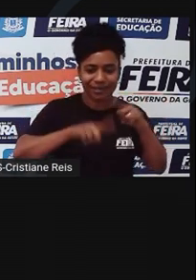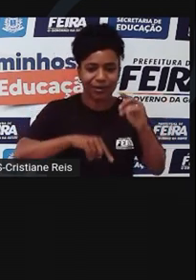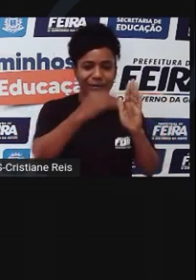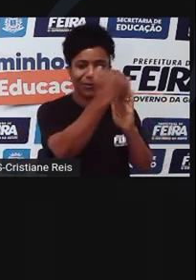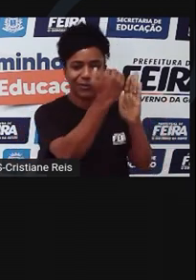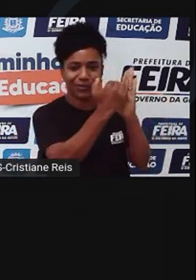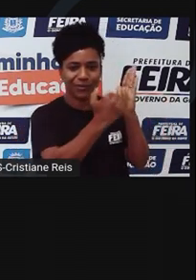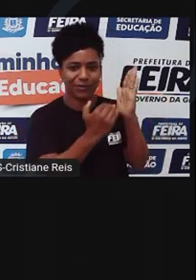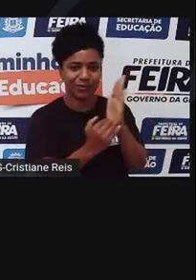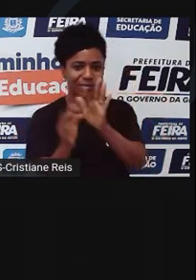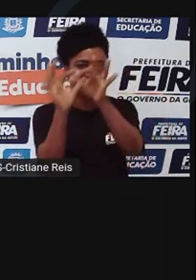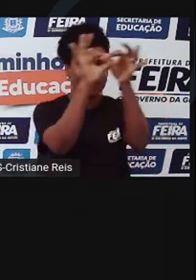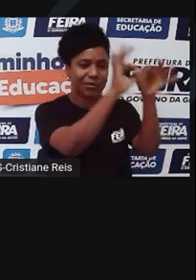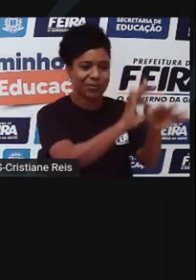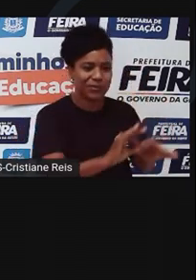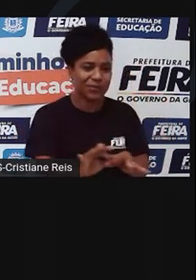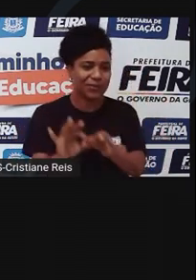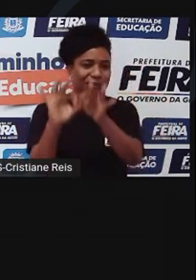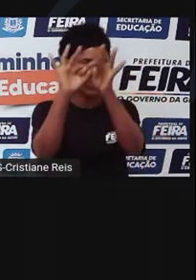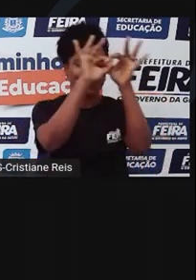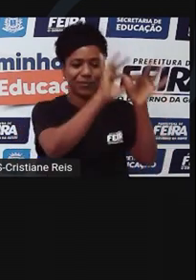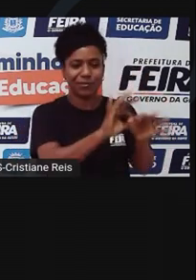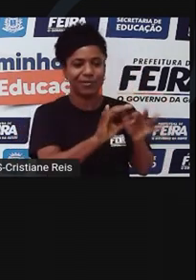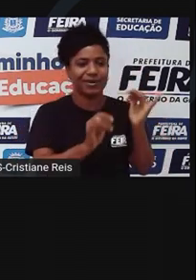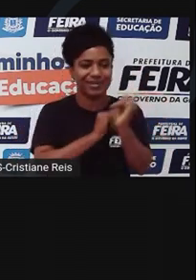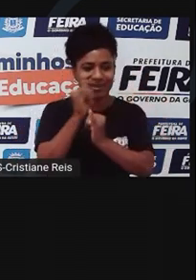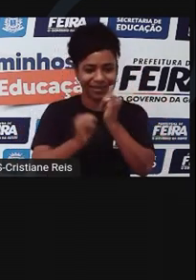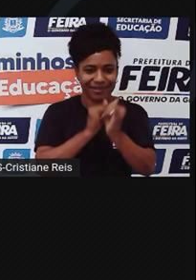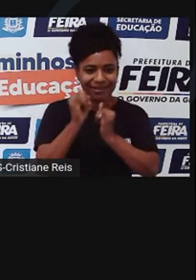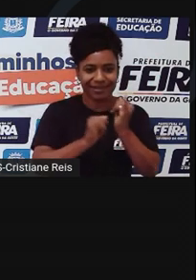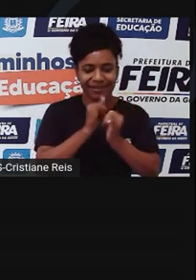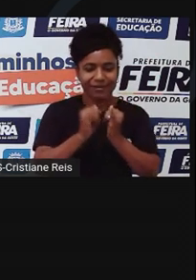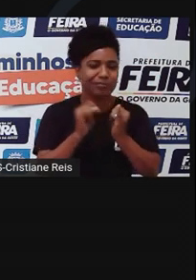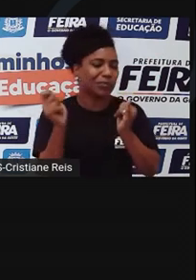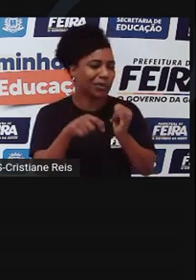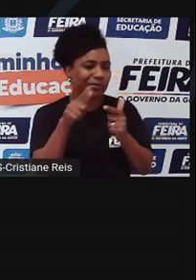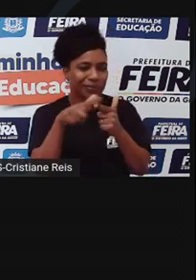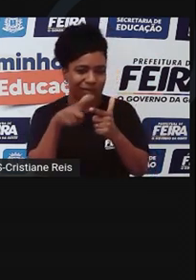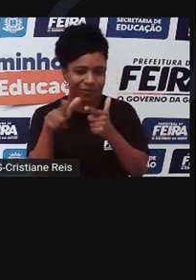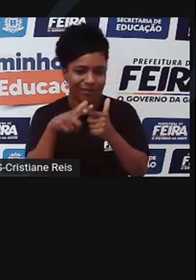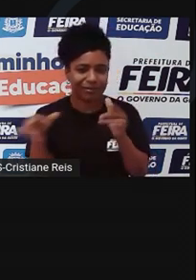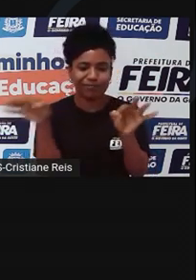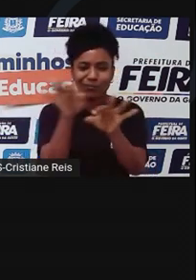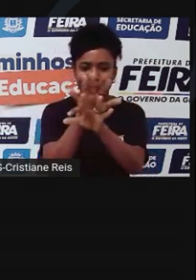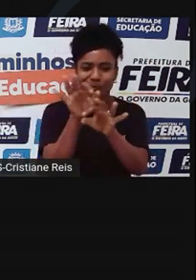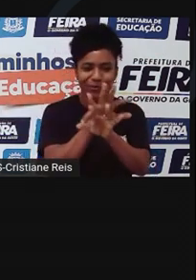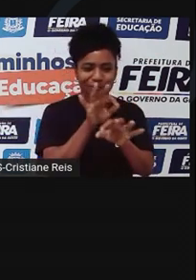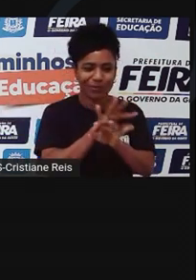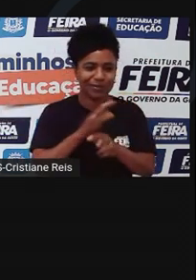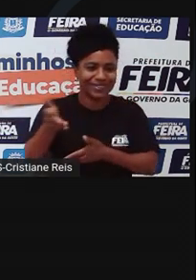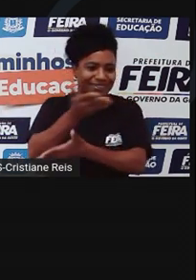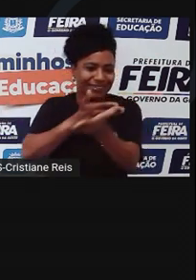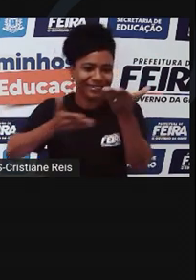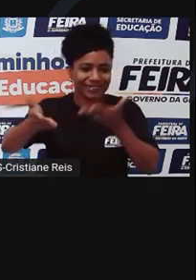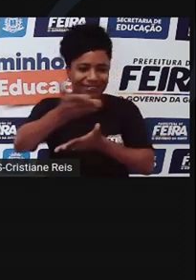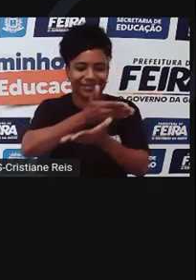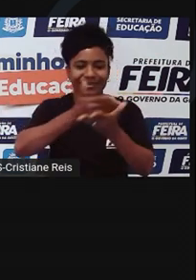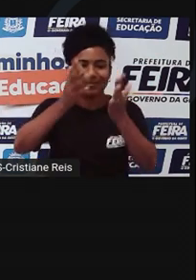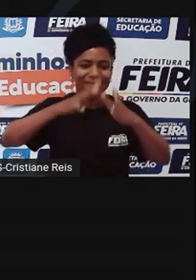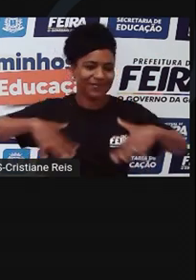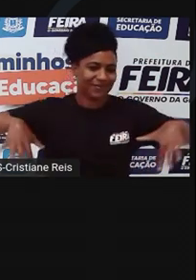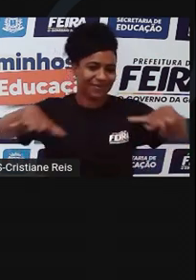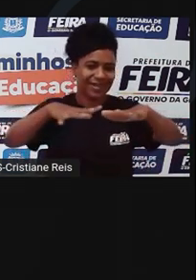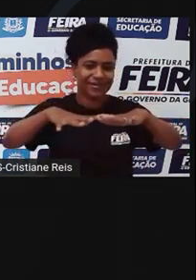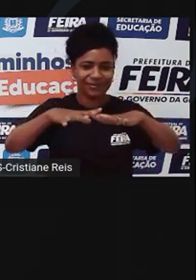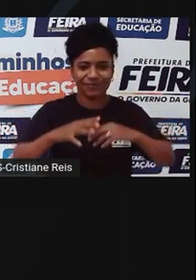software e se conecta a uma rede geralmente a internet para entregar soluções como resultado da interação e entre esses vários